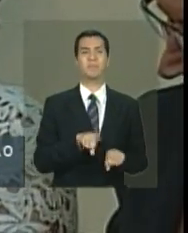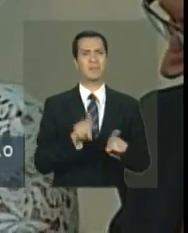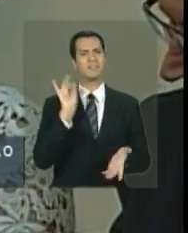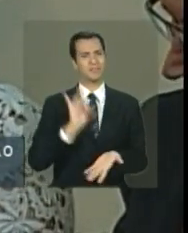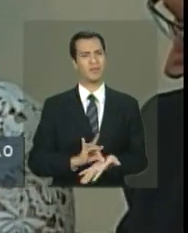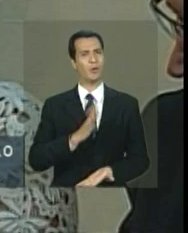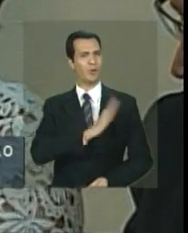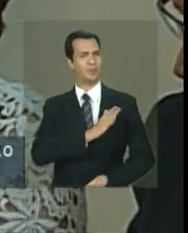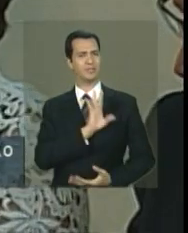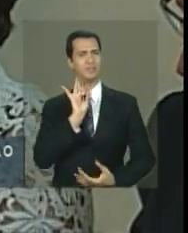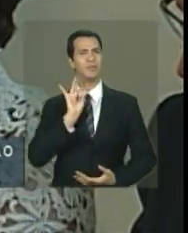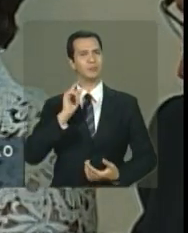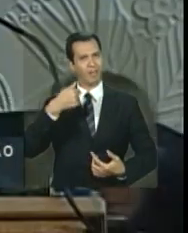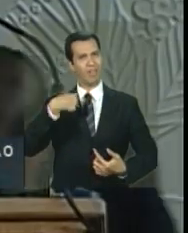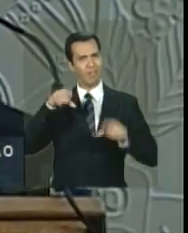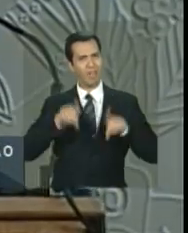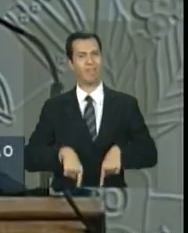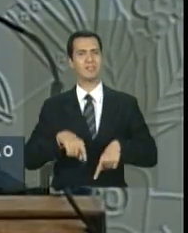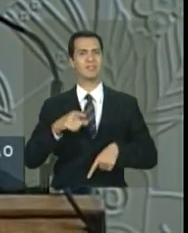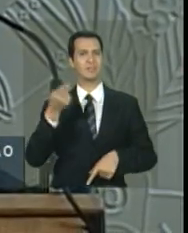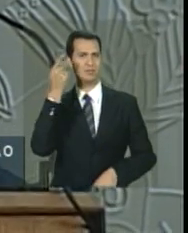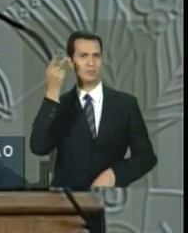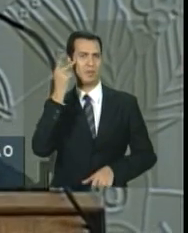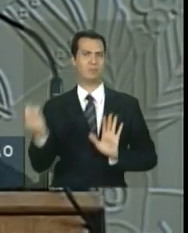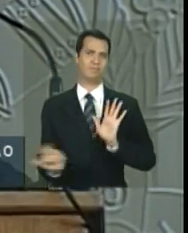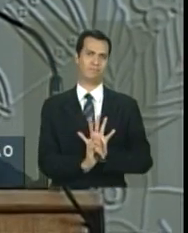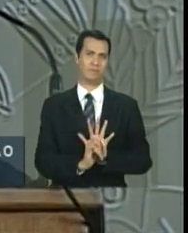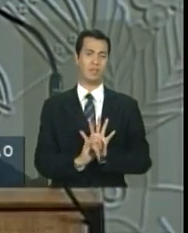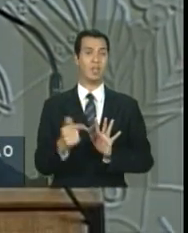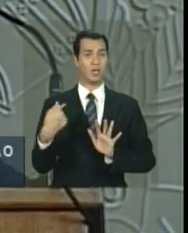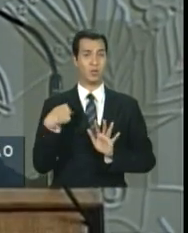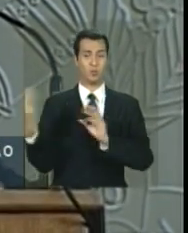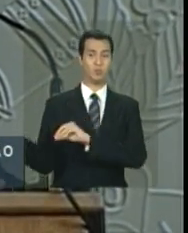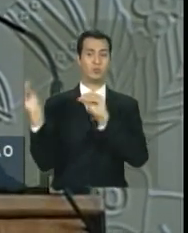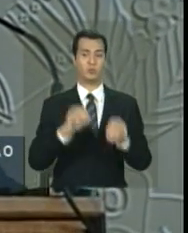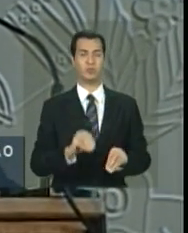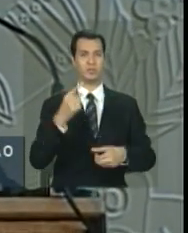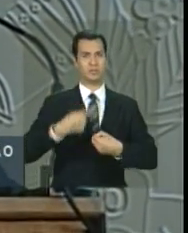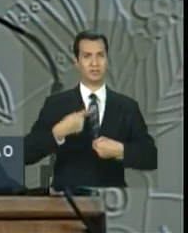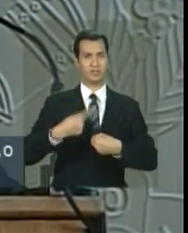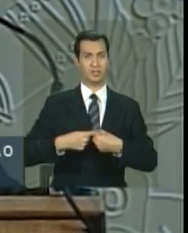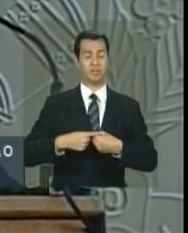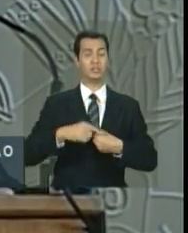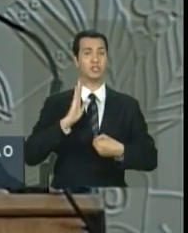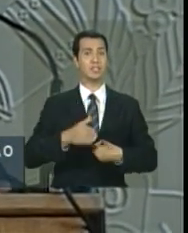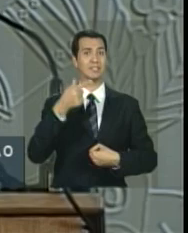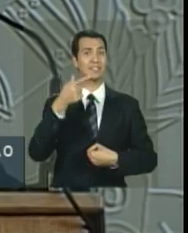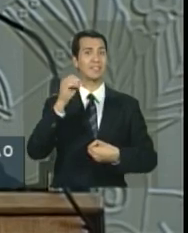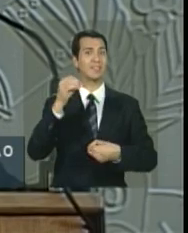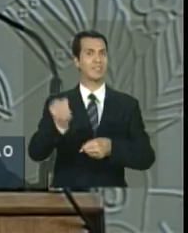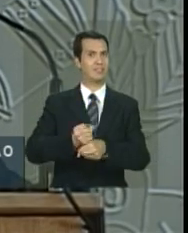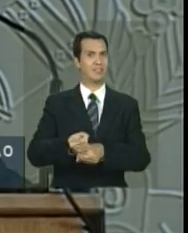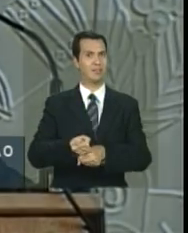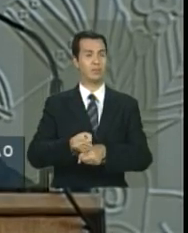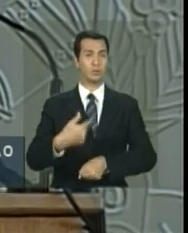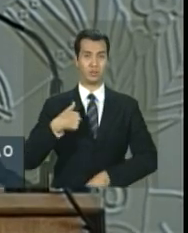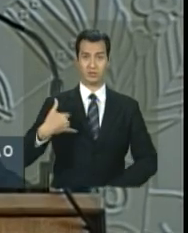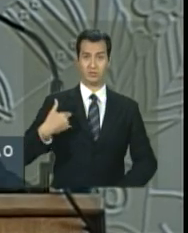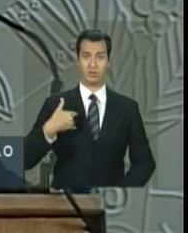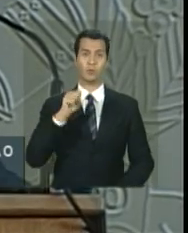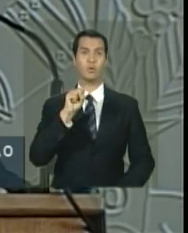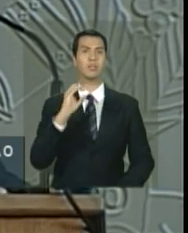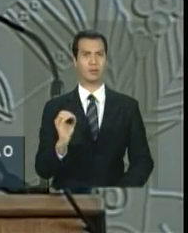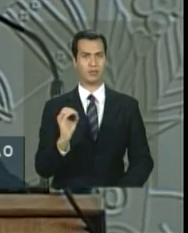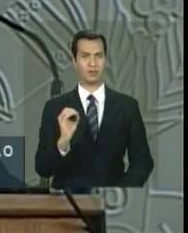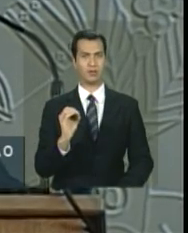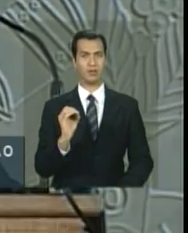sou paulista porque eu vim para essa cidade há mais de 70 anos. Eu tenho 80, eu vim com 9. E aqui que eu me